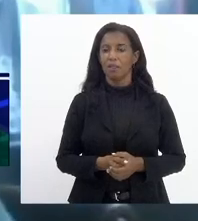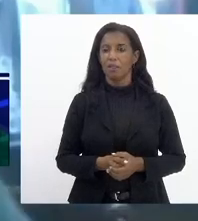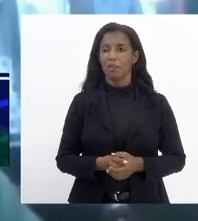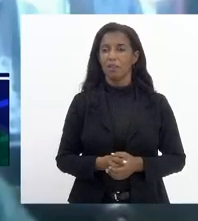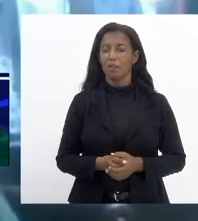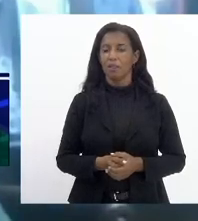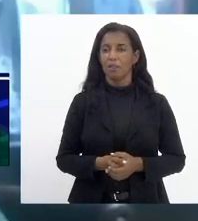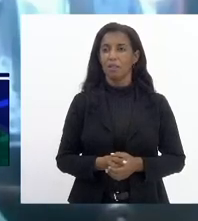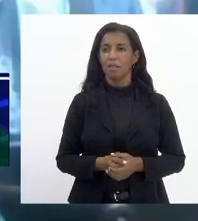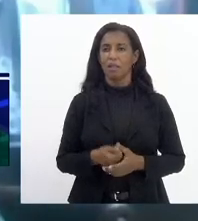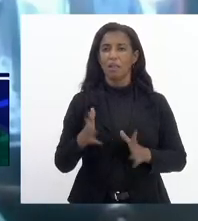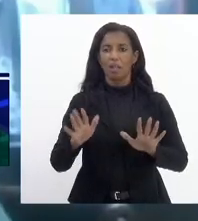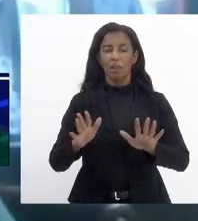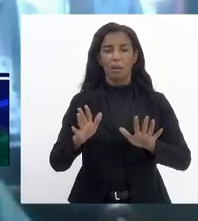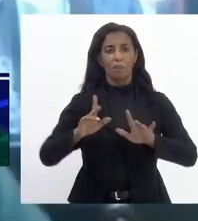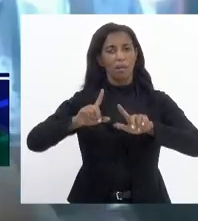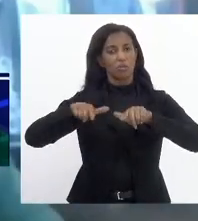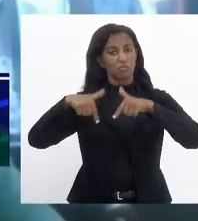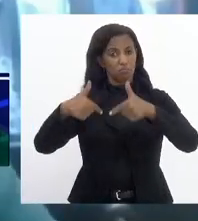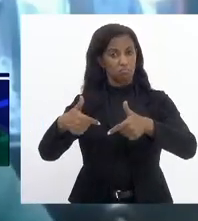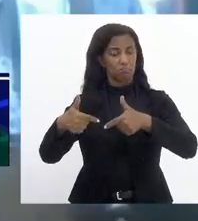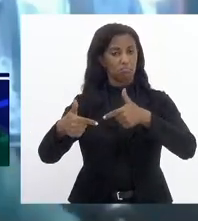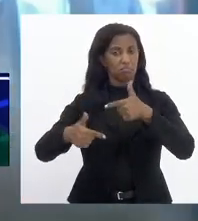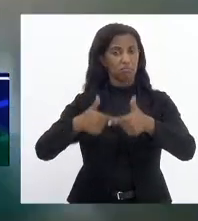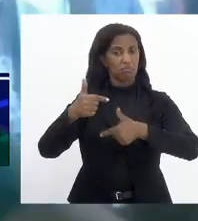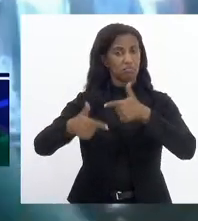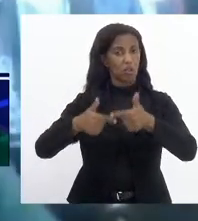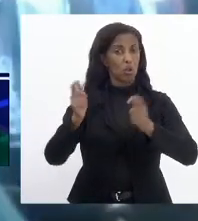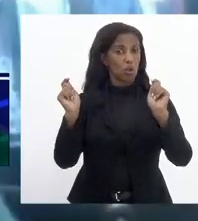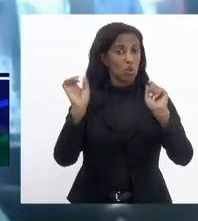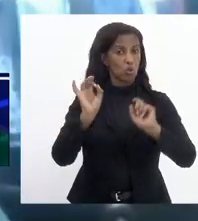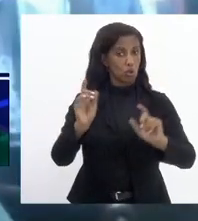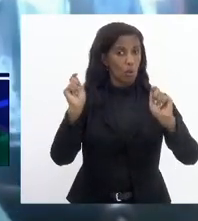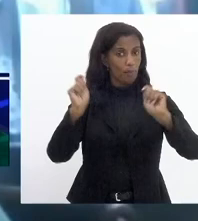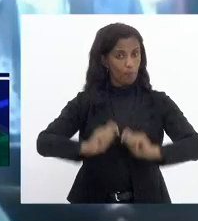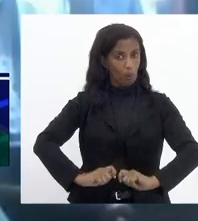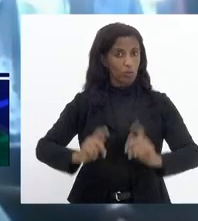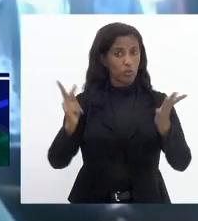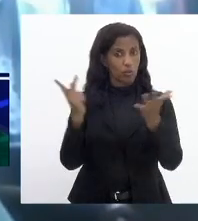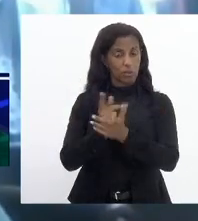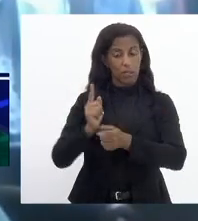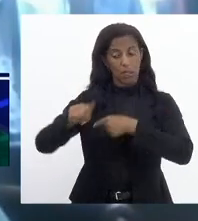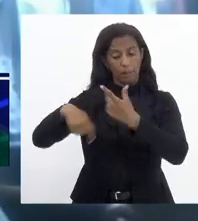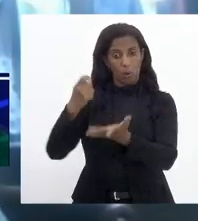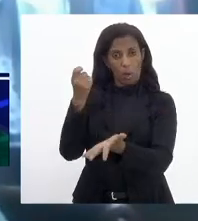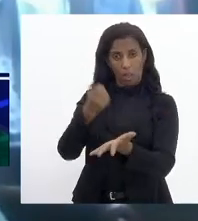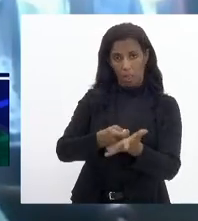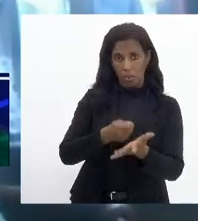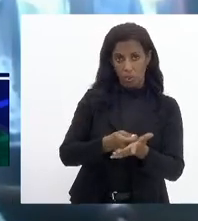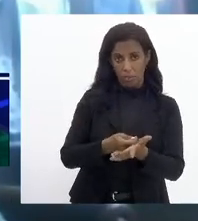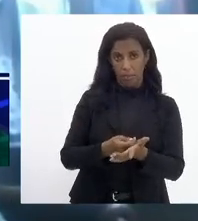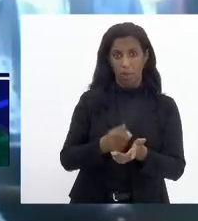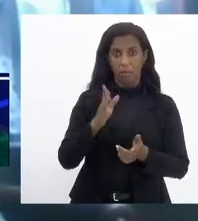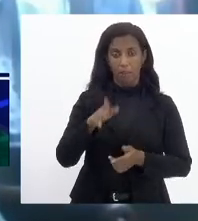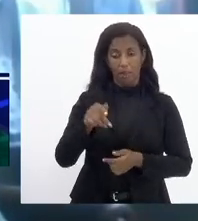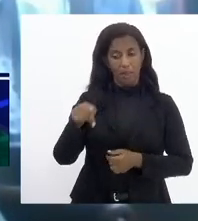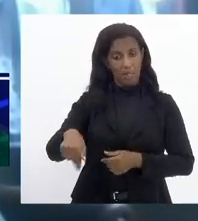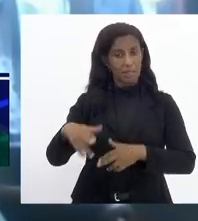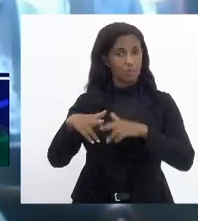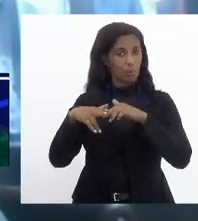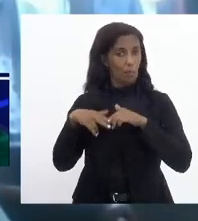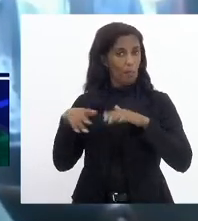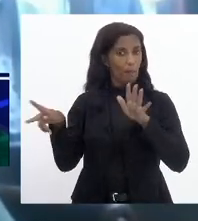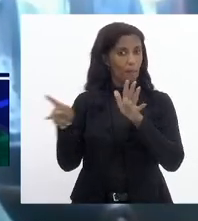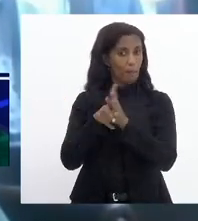algum regime de recuperação, só valerá após o regime. Portanto, nesse caso